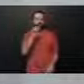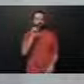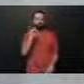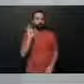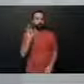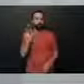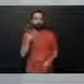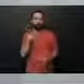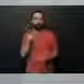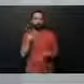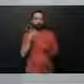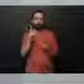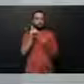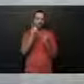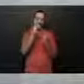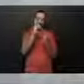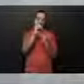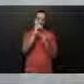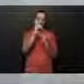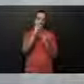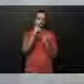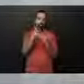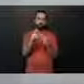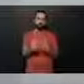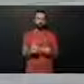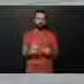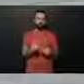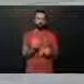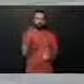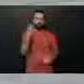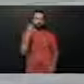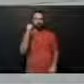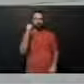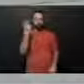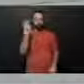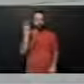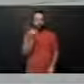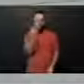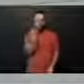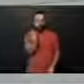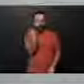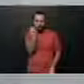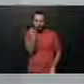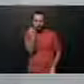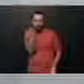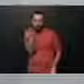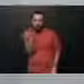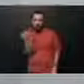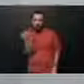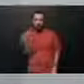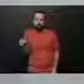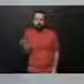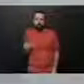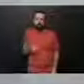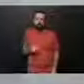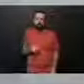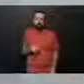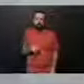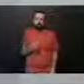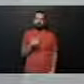84 dezenas. Então, eu teria que pegar 84 barrinhas dessa. Só que como